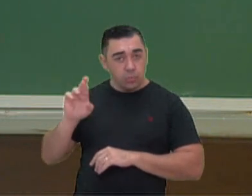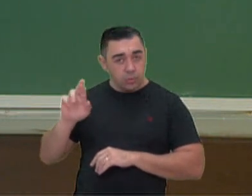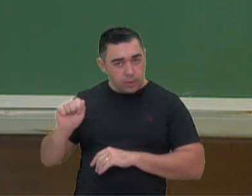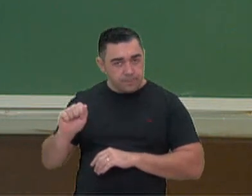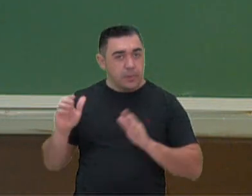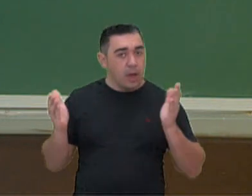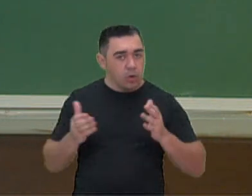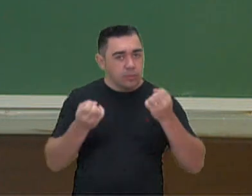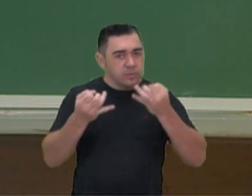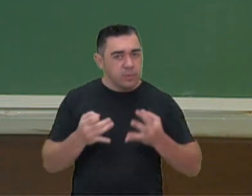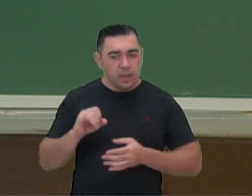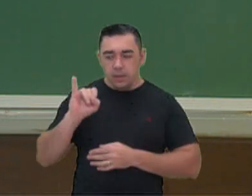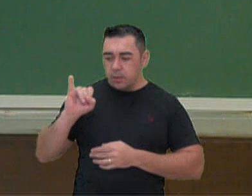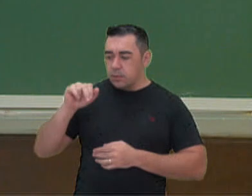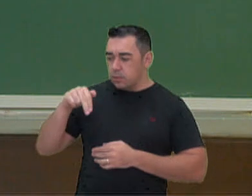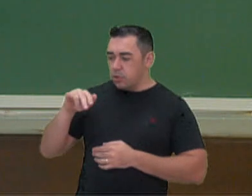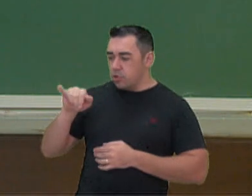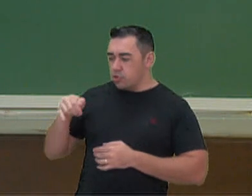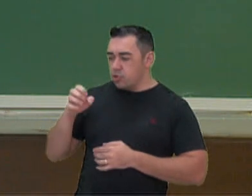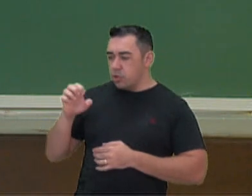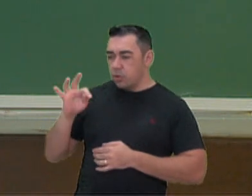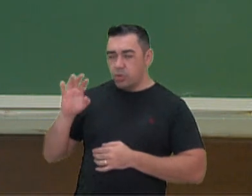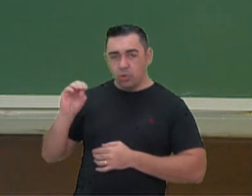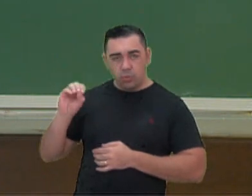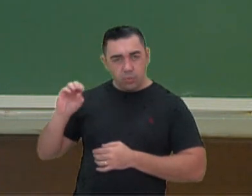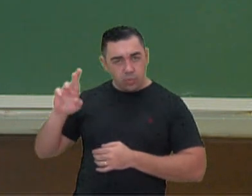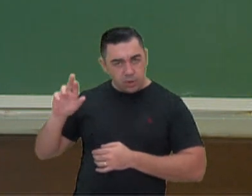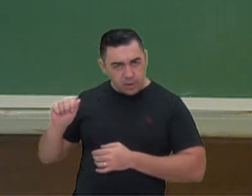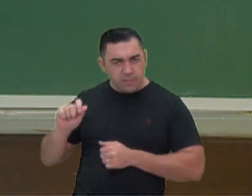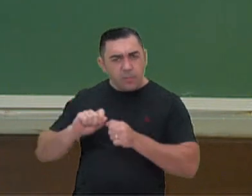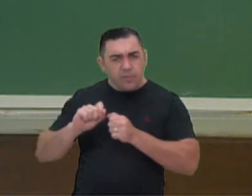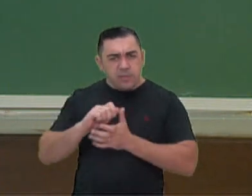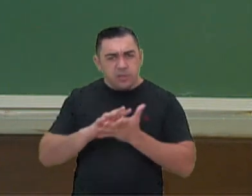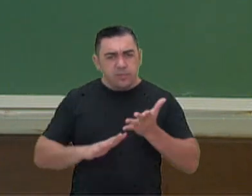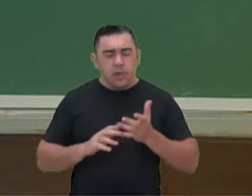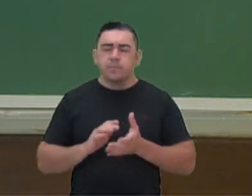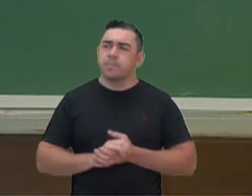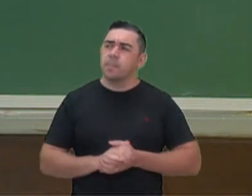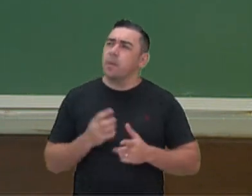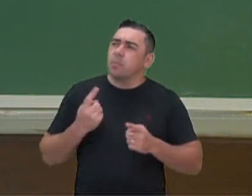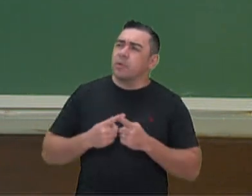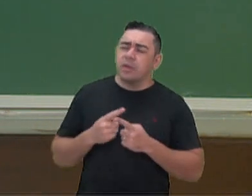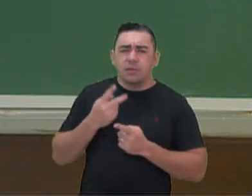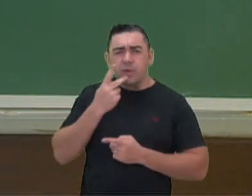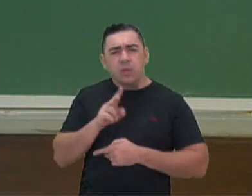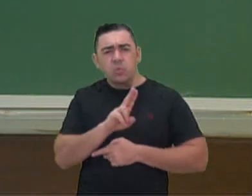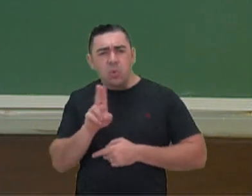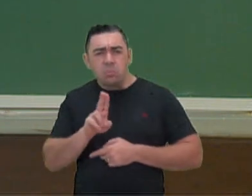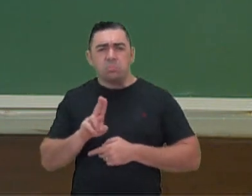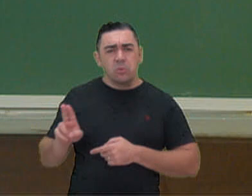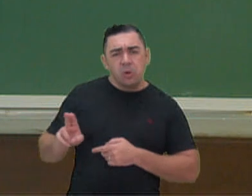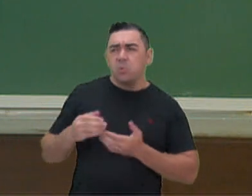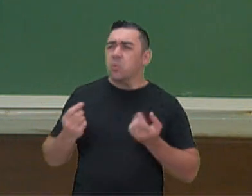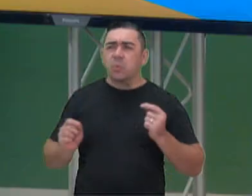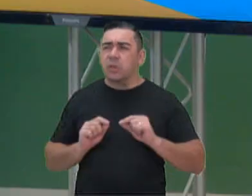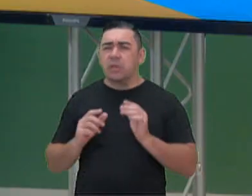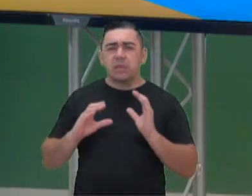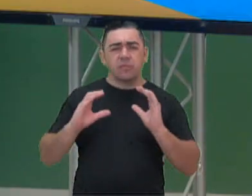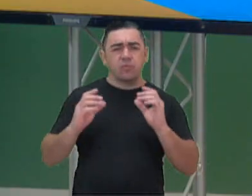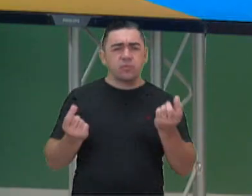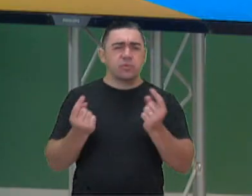função injetora. Vamos resolver alguns exercícios. Mas por que você está falando de sobrejetora e injetora? O que tem a ver com a função